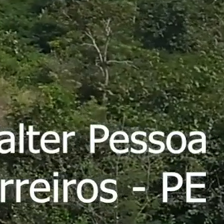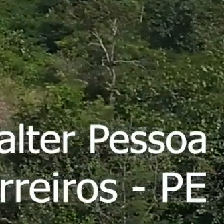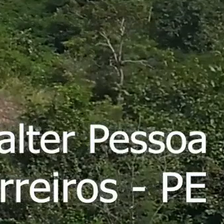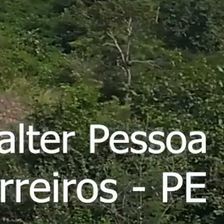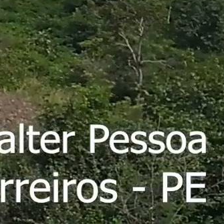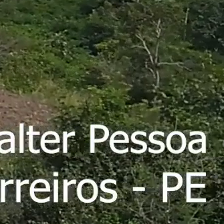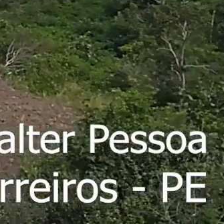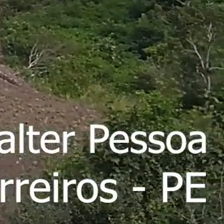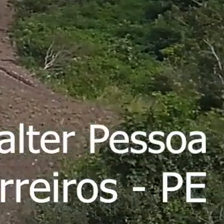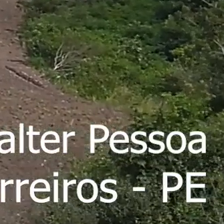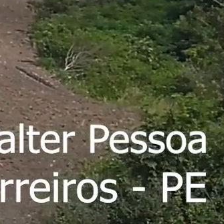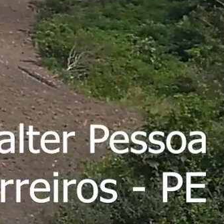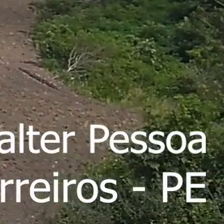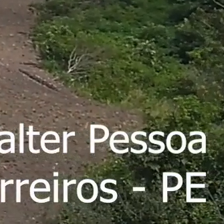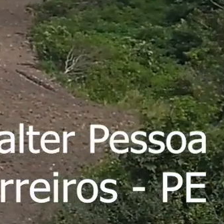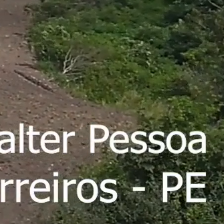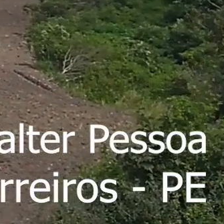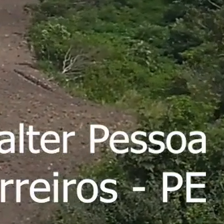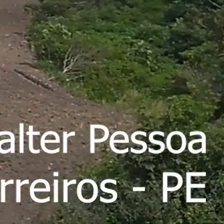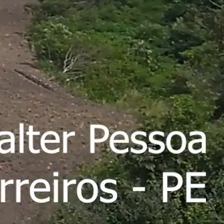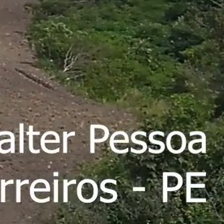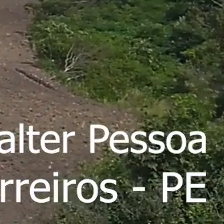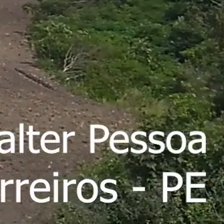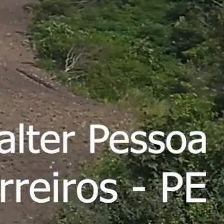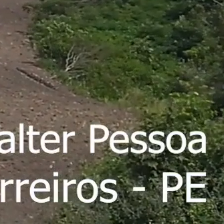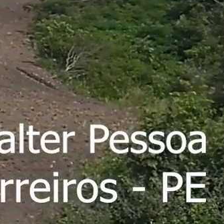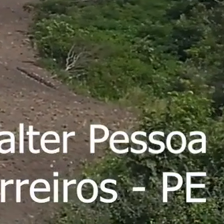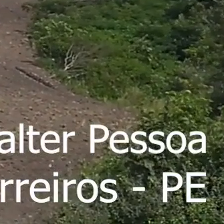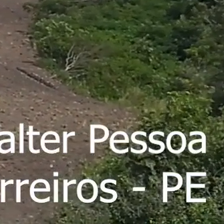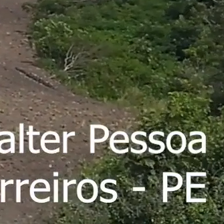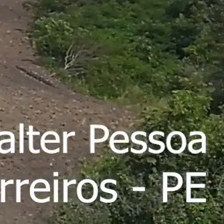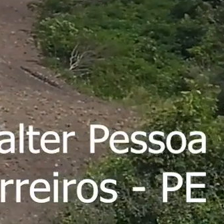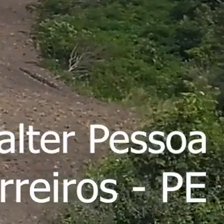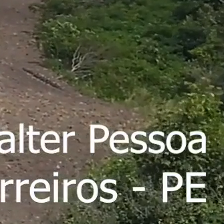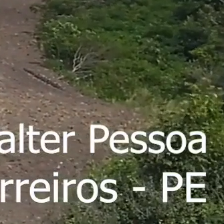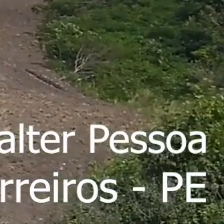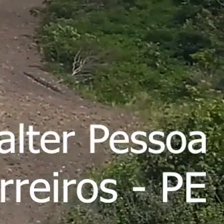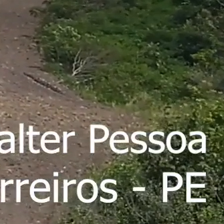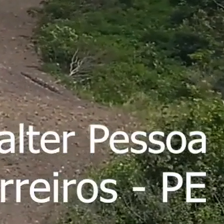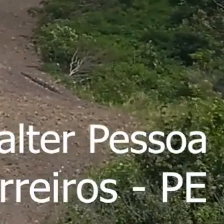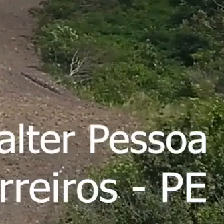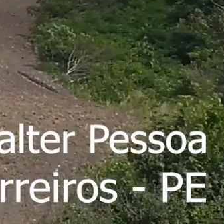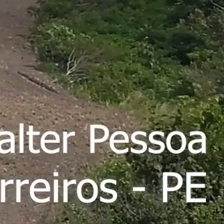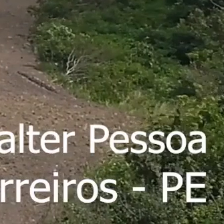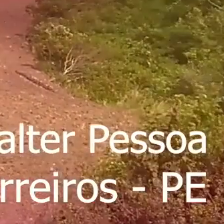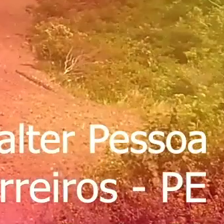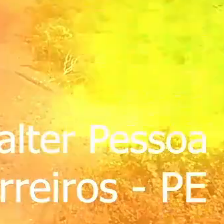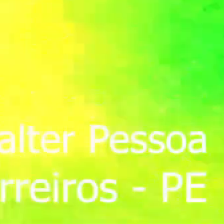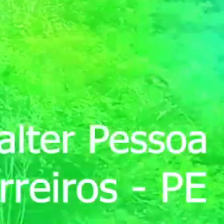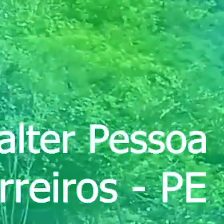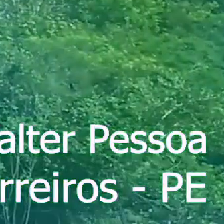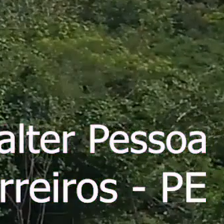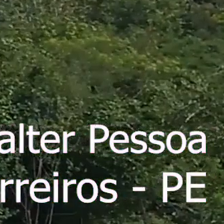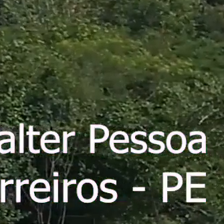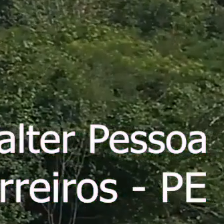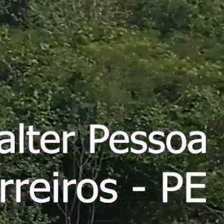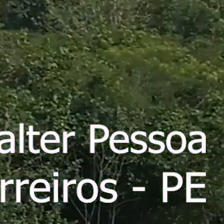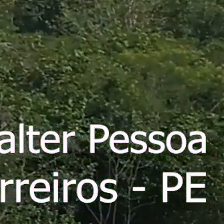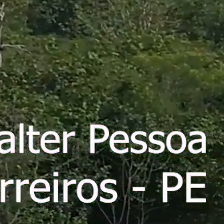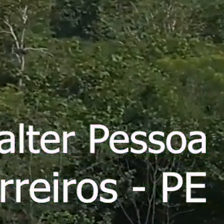Eita, galera, percebe aí, ó. Minha questão de tangente tá garantida. Ei!